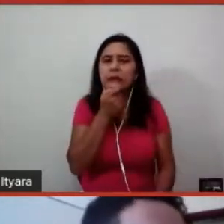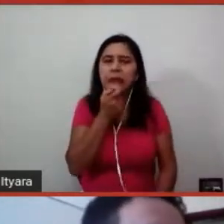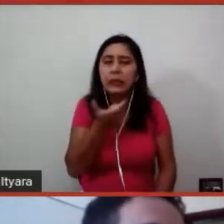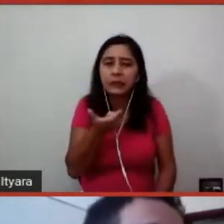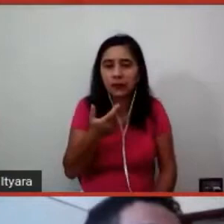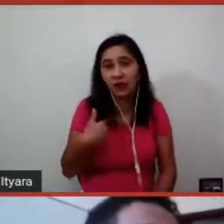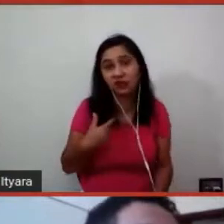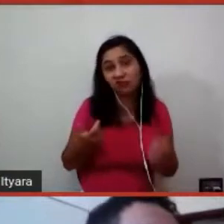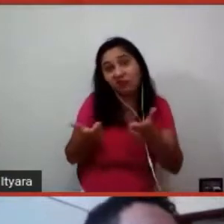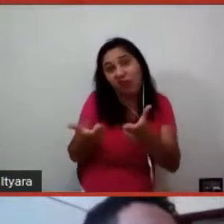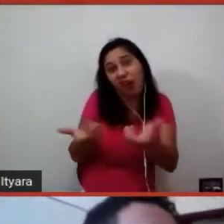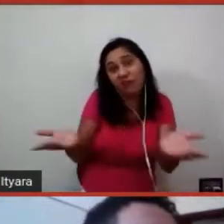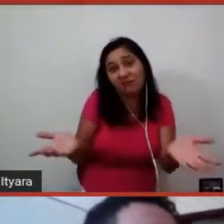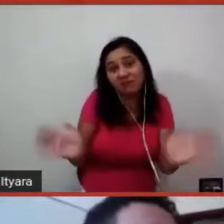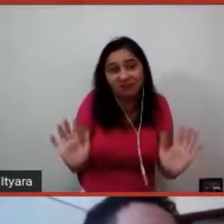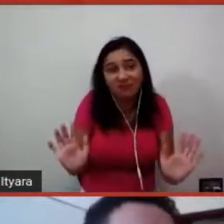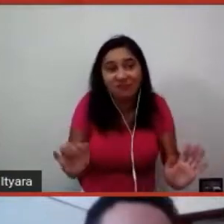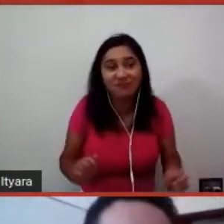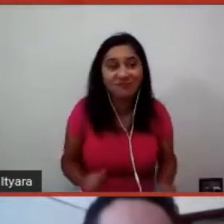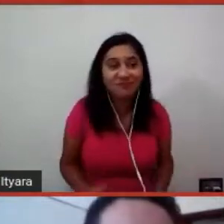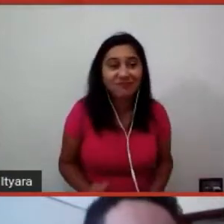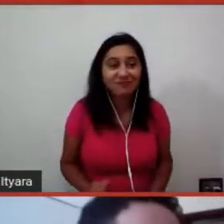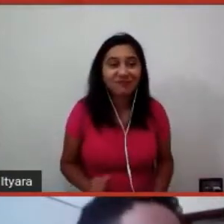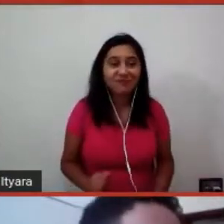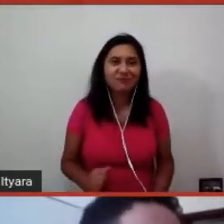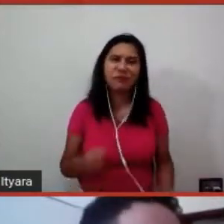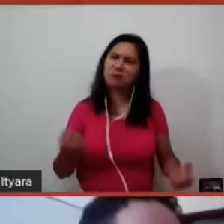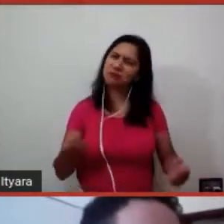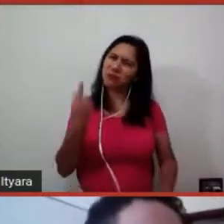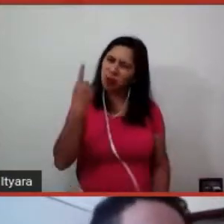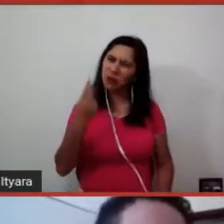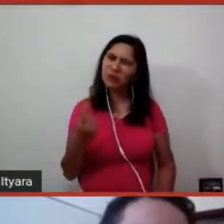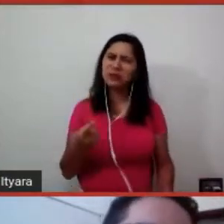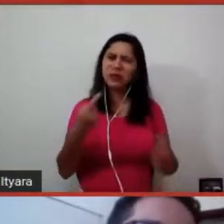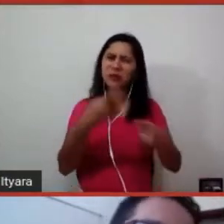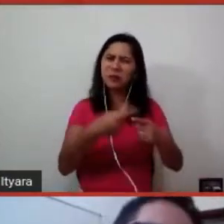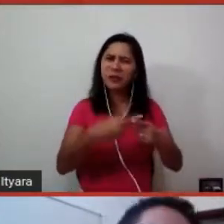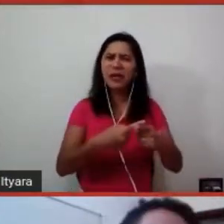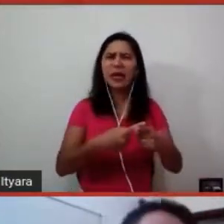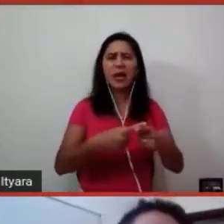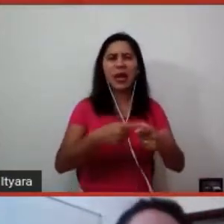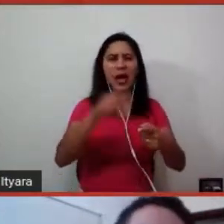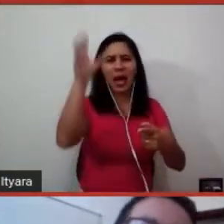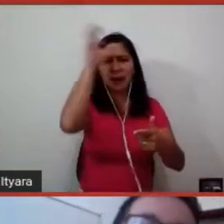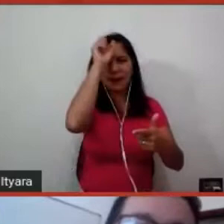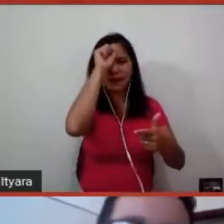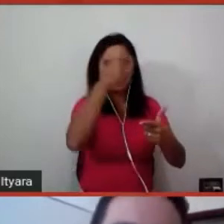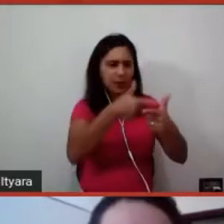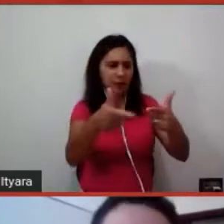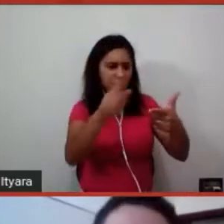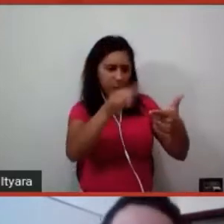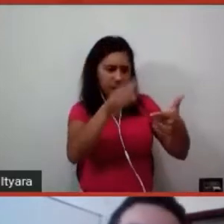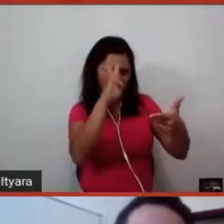porque eu sou chato mesmo. E, poxa vida, aprendizagem baseada em problemas diz tanto, né,